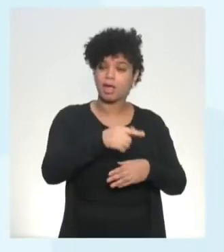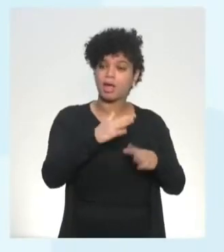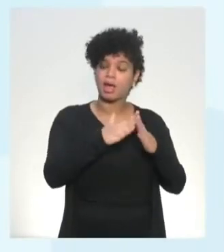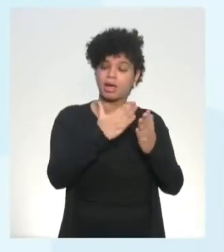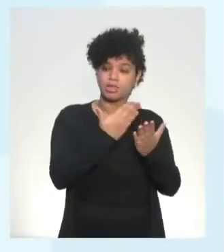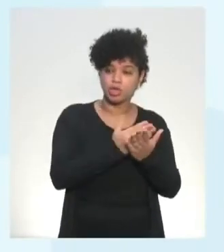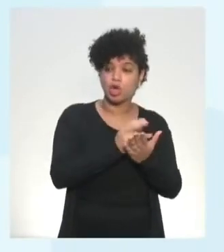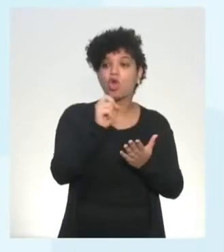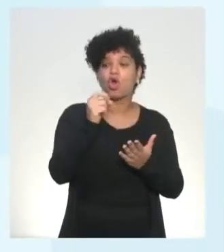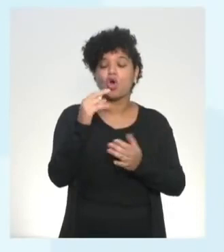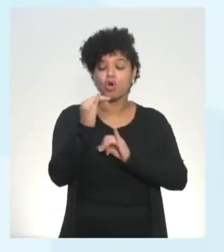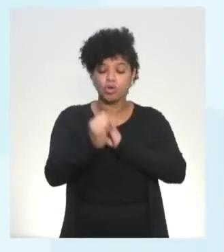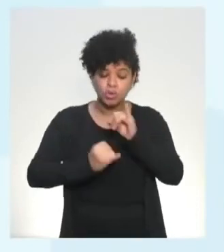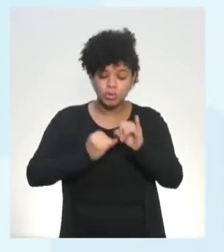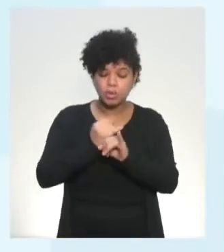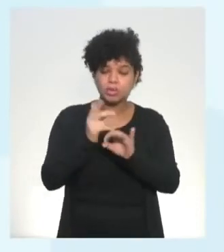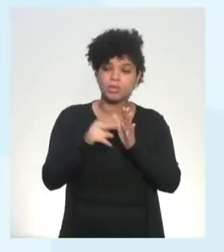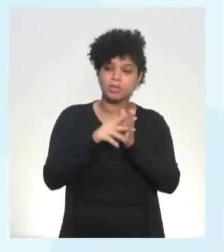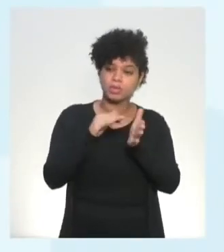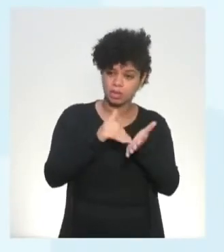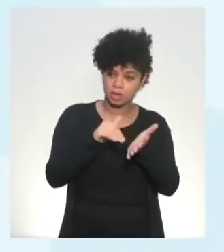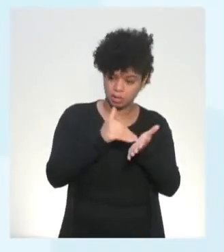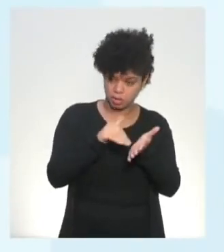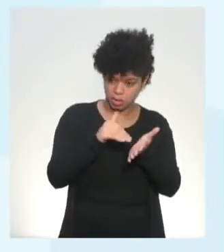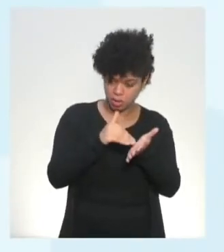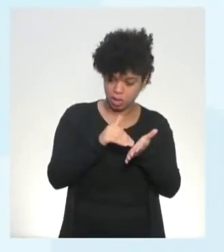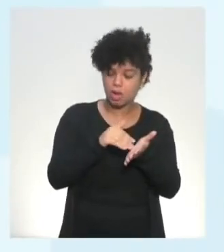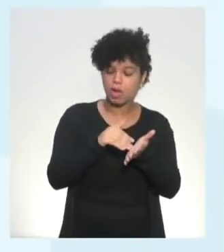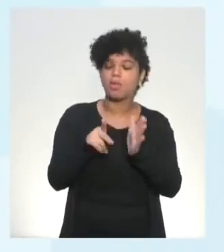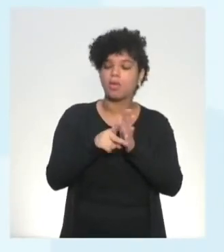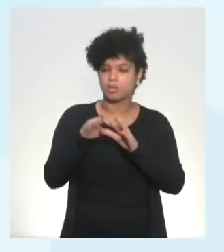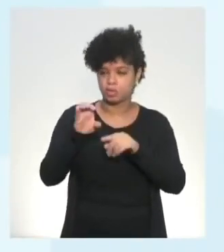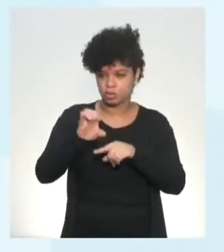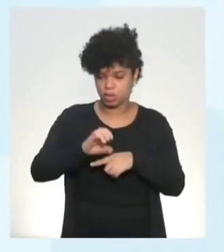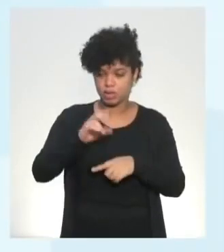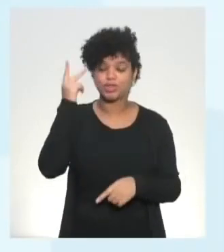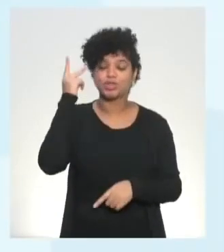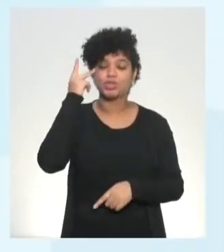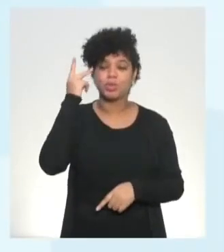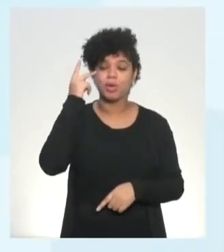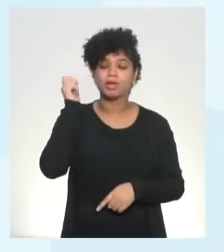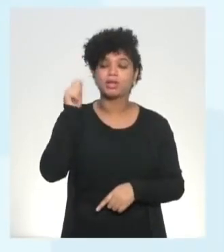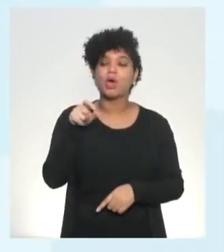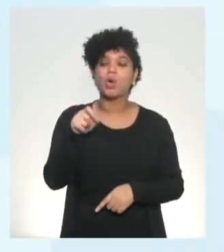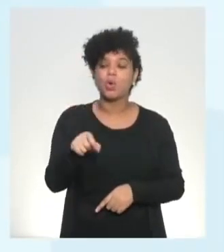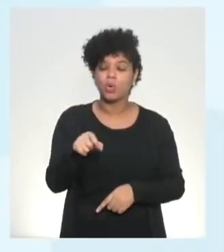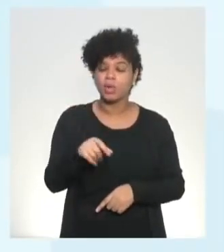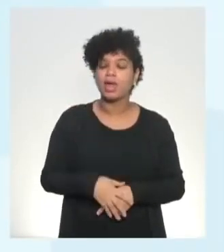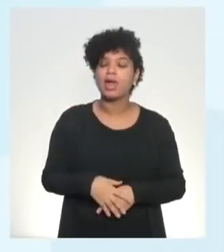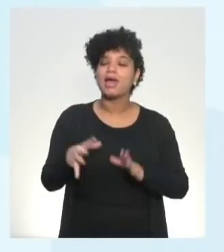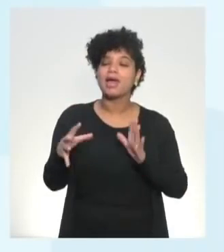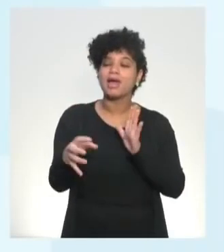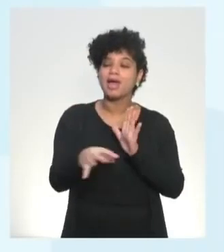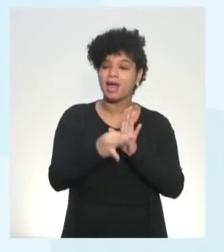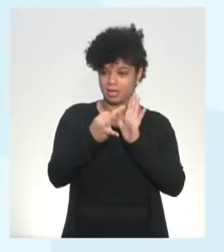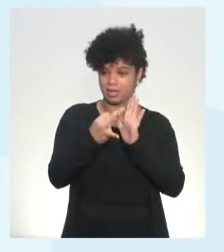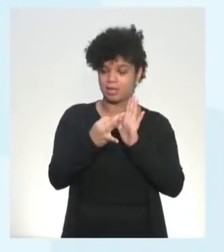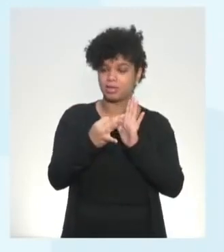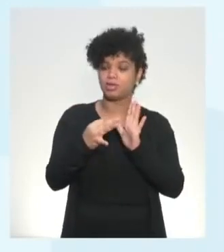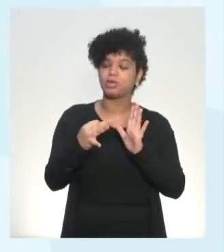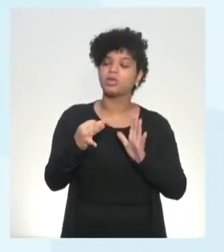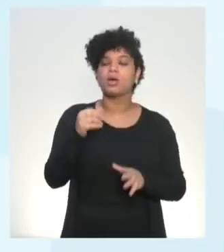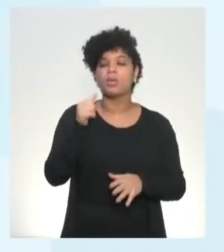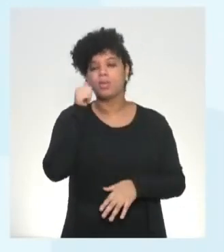registro no site da Secretaria Estadual de Educação do Estado de São Paulo para renovar a matrícula de seu ou